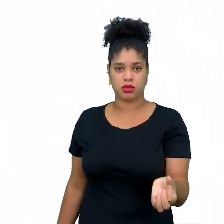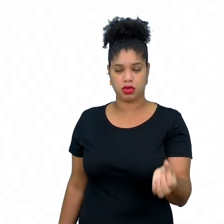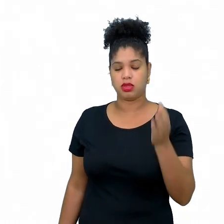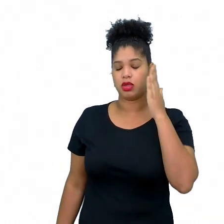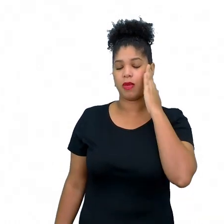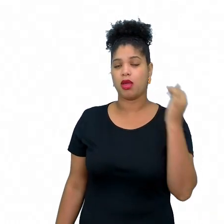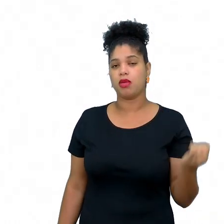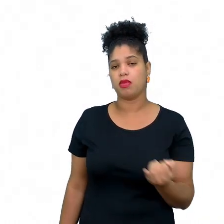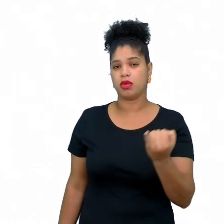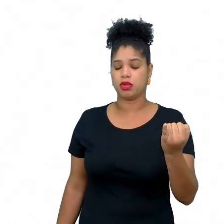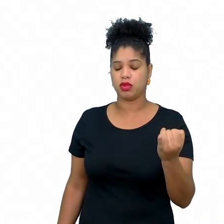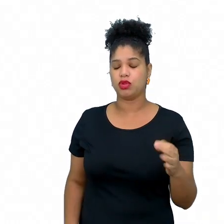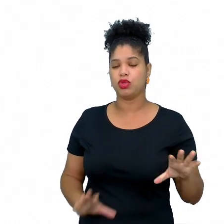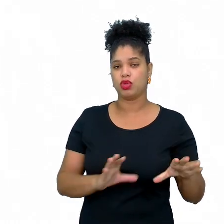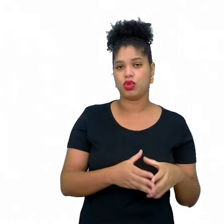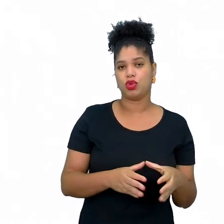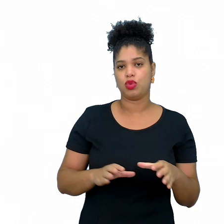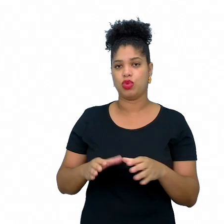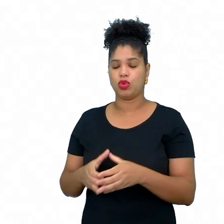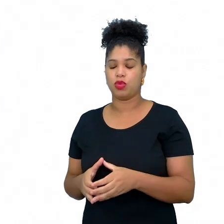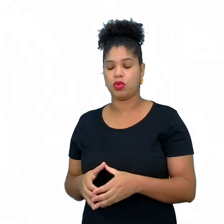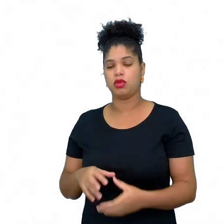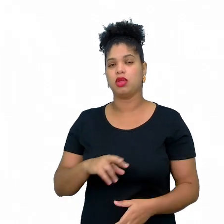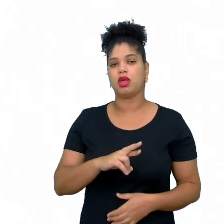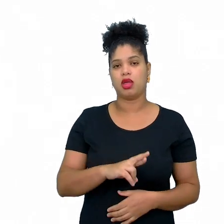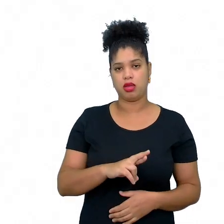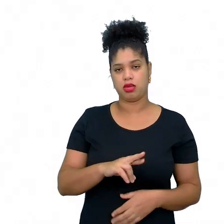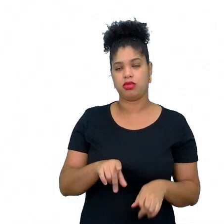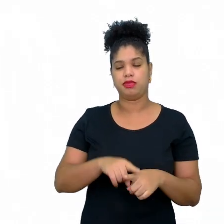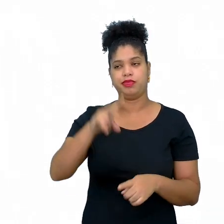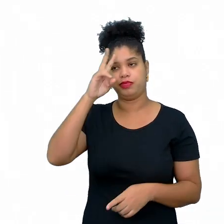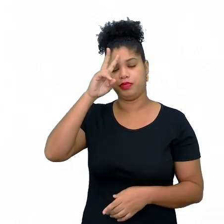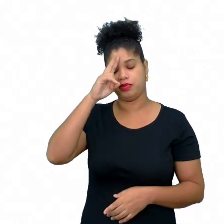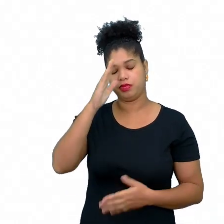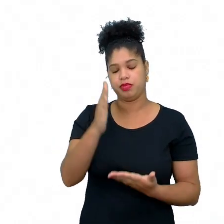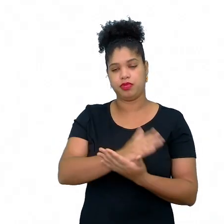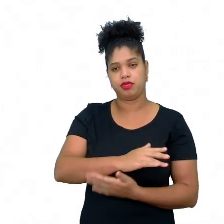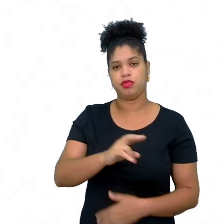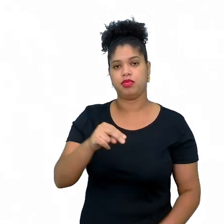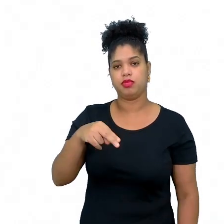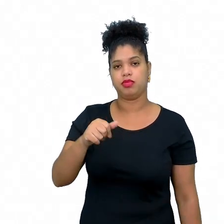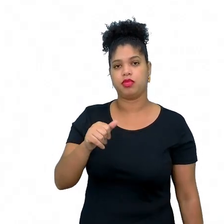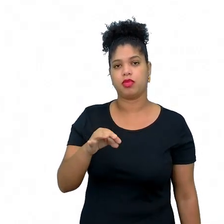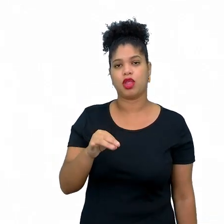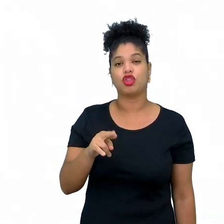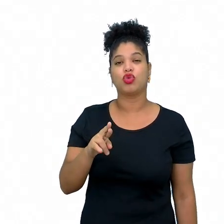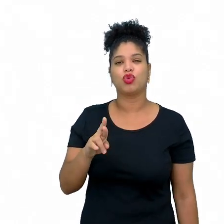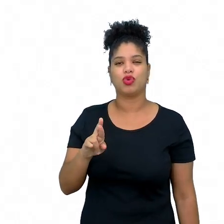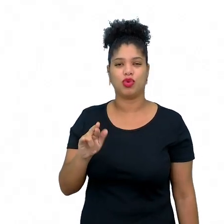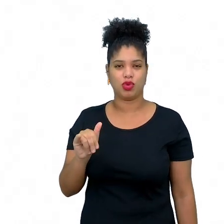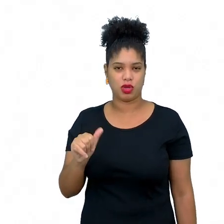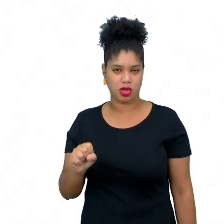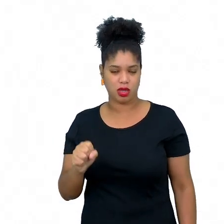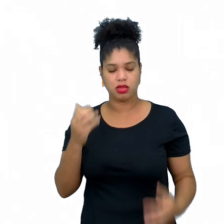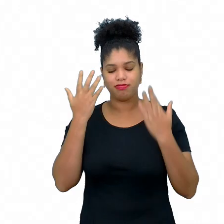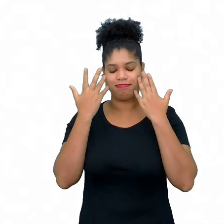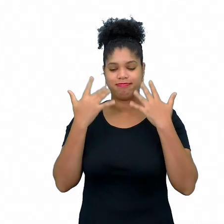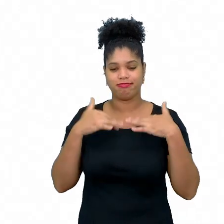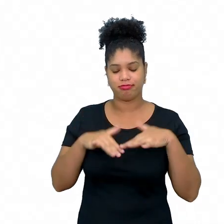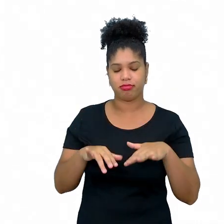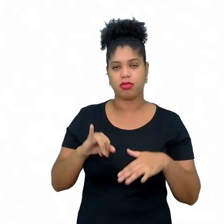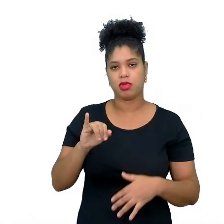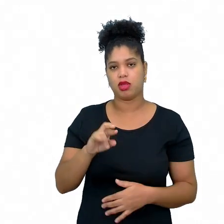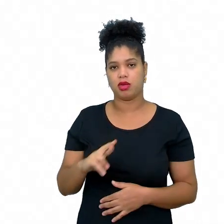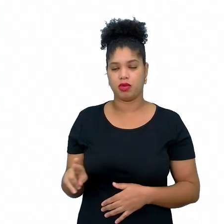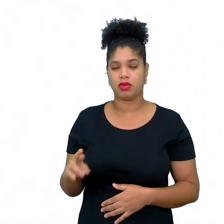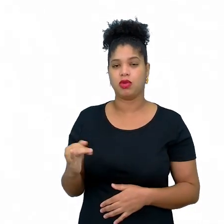desses conjuntos dos números reais, recordando os naturais, inteiros, racionais e também os irracionais. Bom, a importância